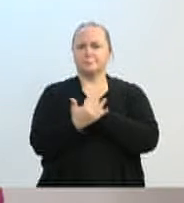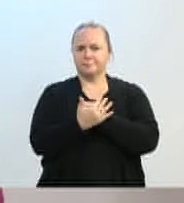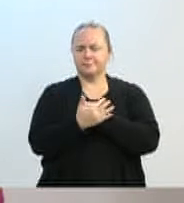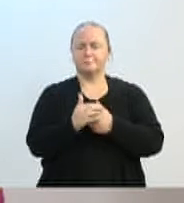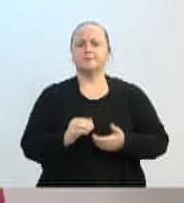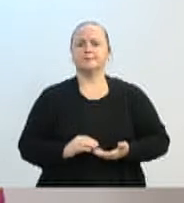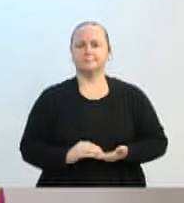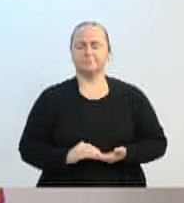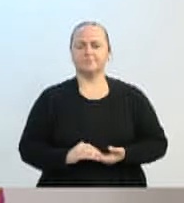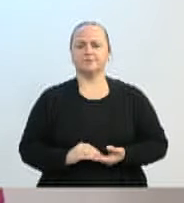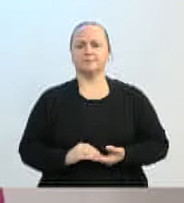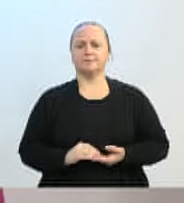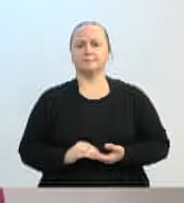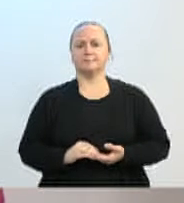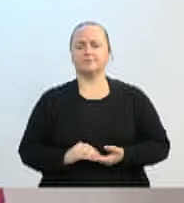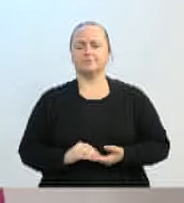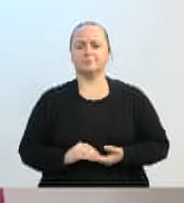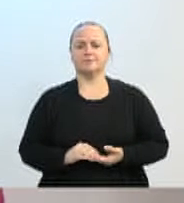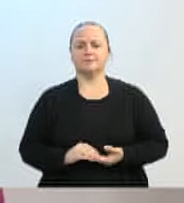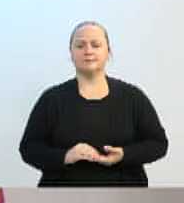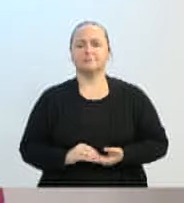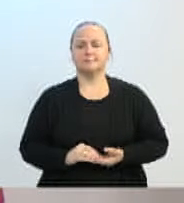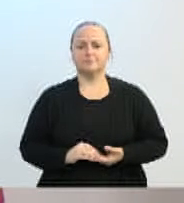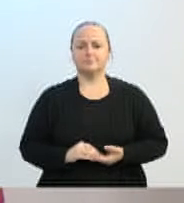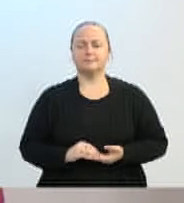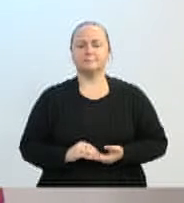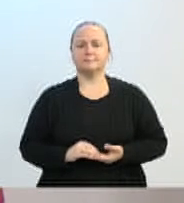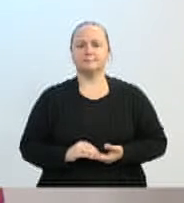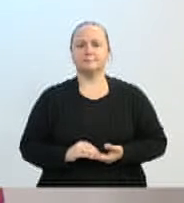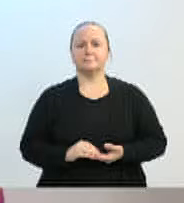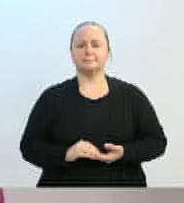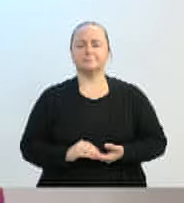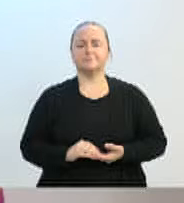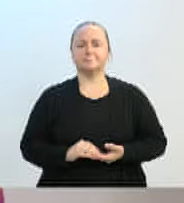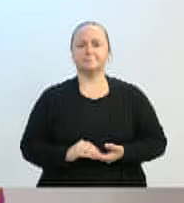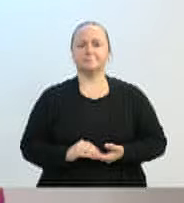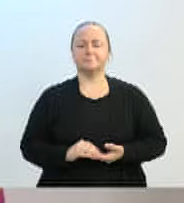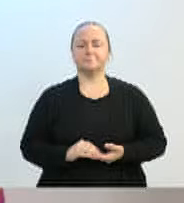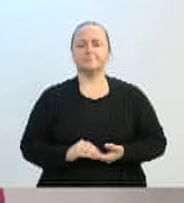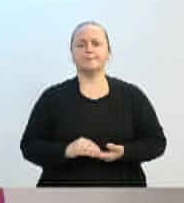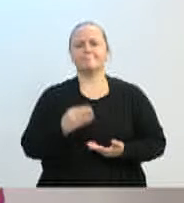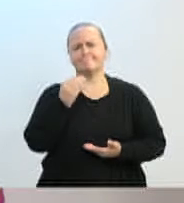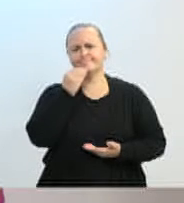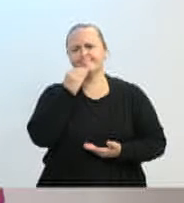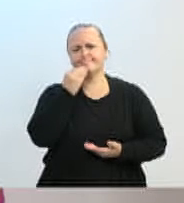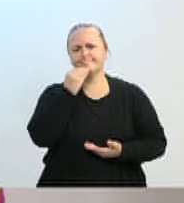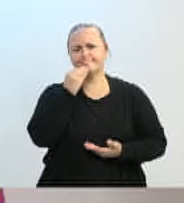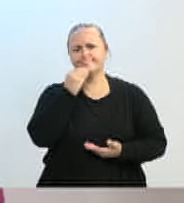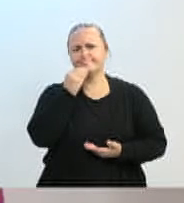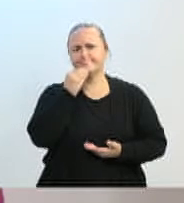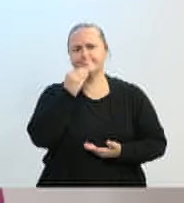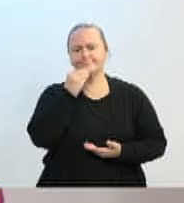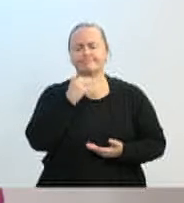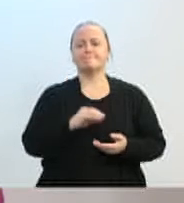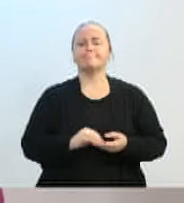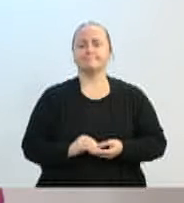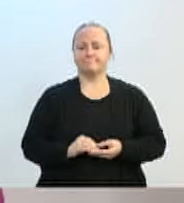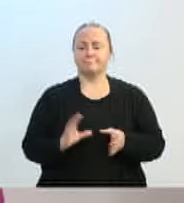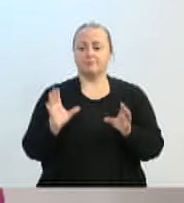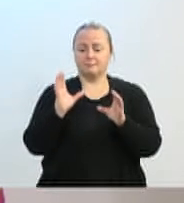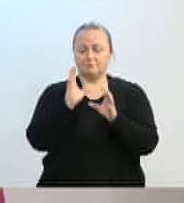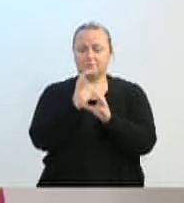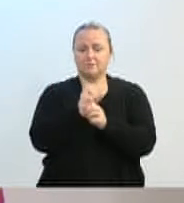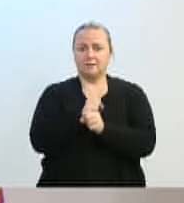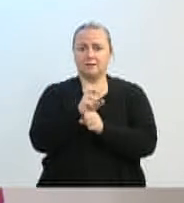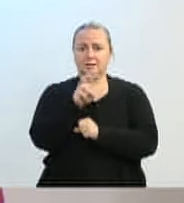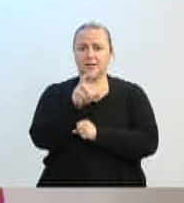claro, apesar de tudo, vale aqui destacar que, mesmo atingindo esse número